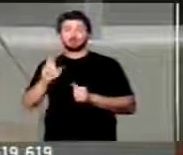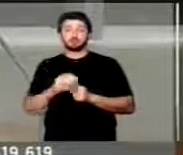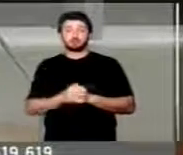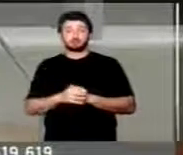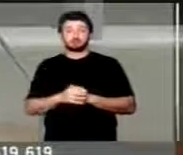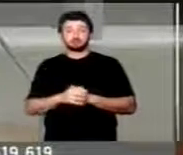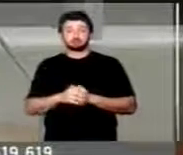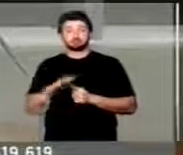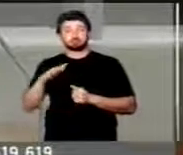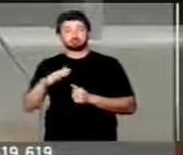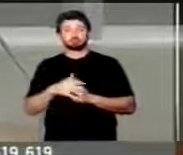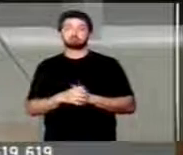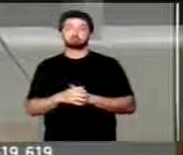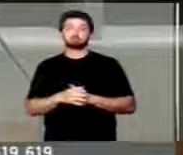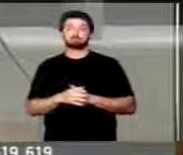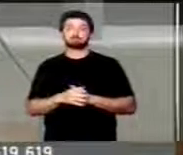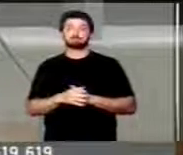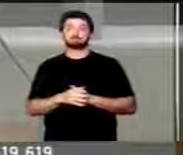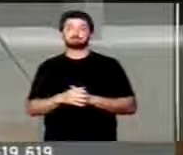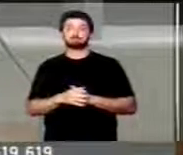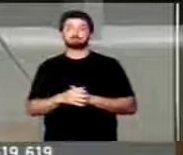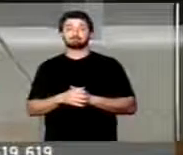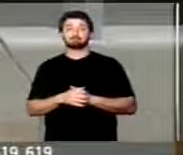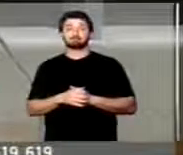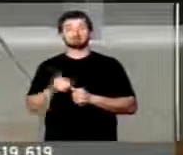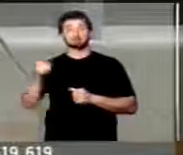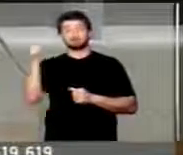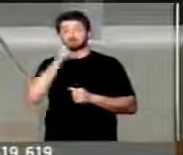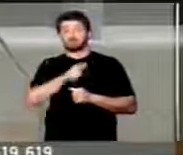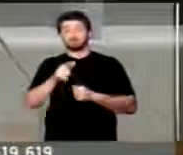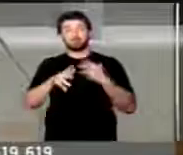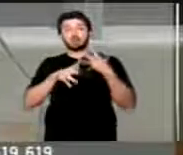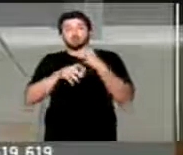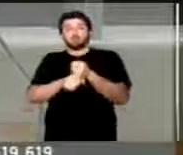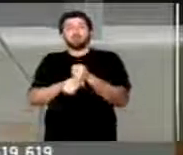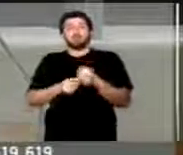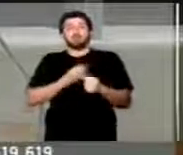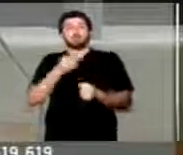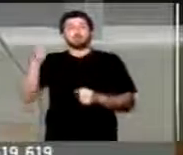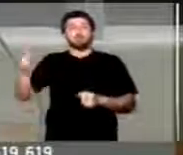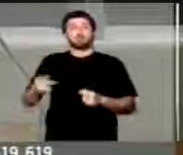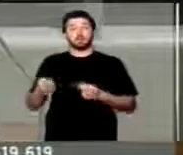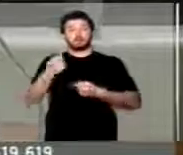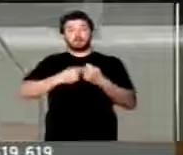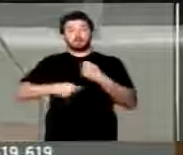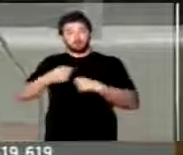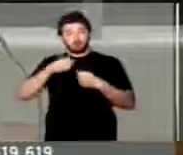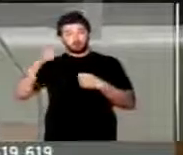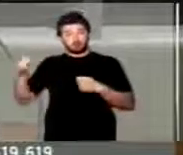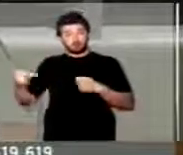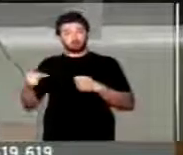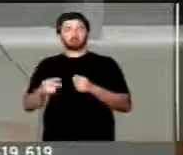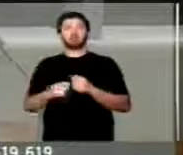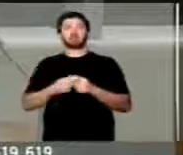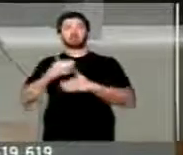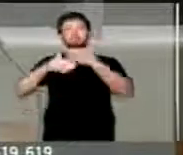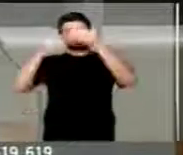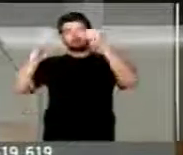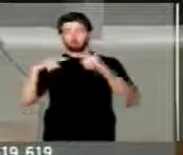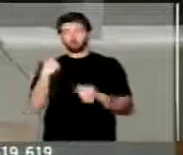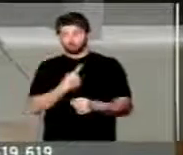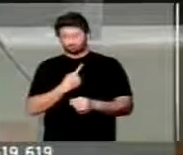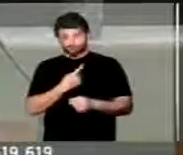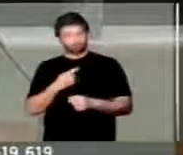reais, aproximadamente. E ele conseguiu se recuperar, a economia e assim por diante. Nós